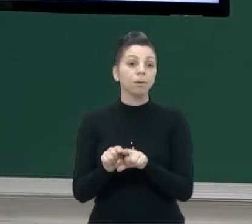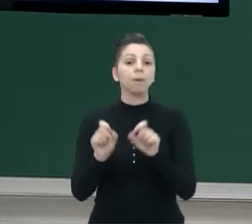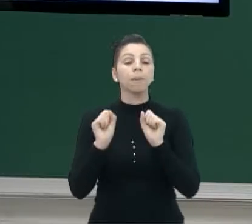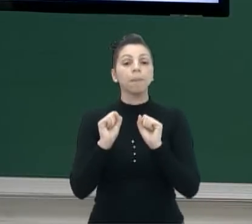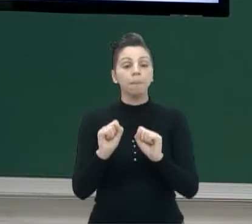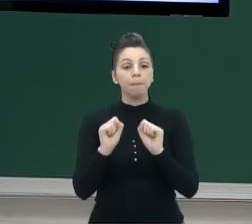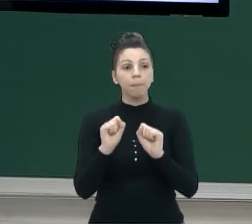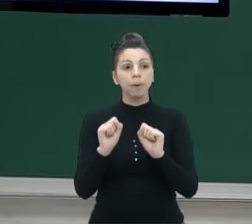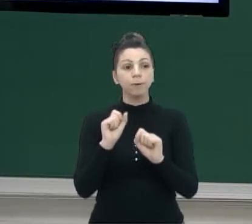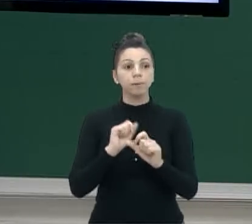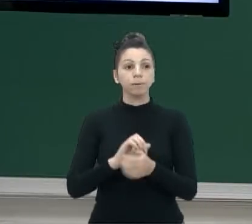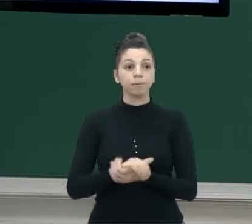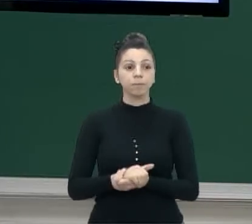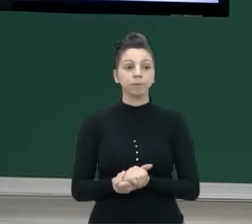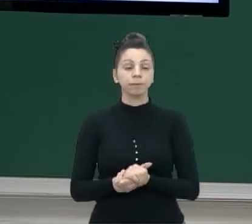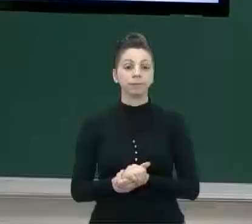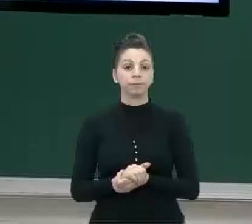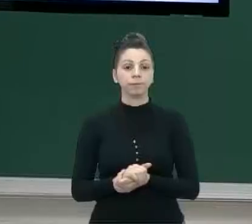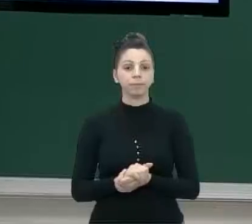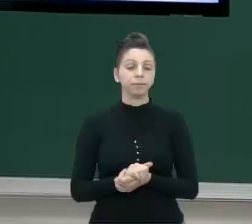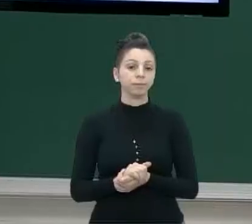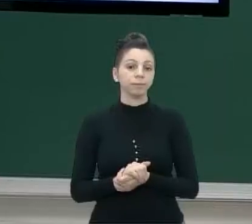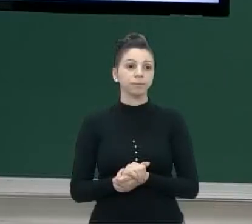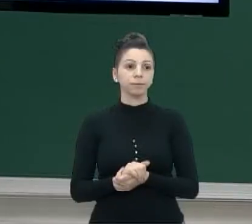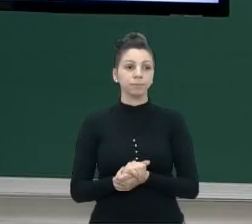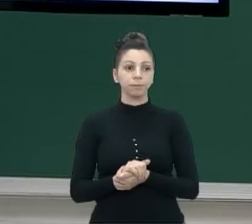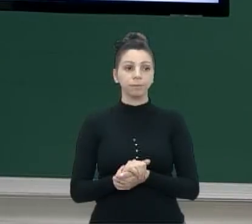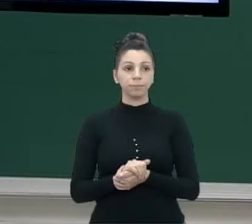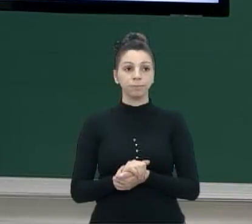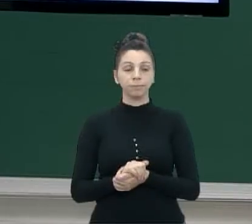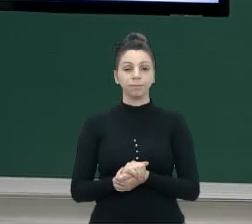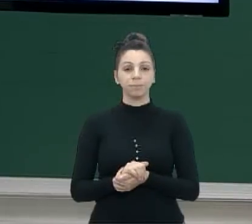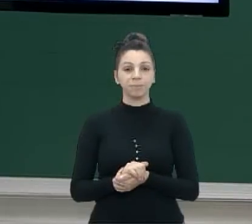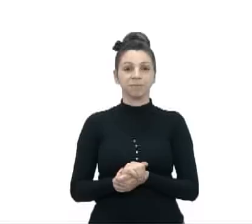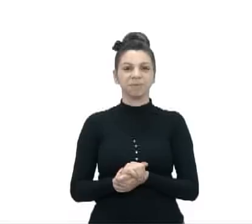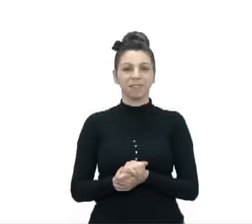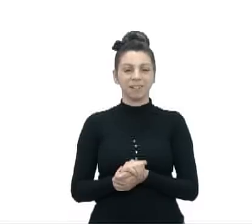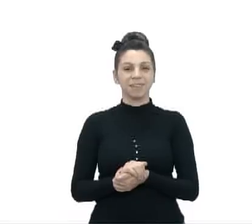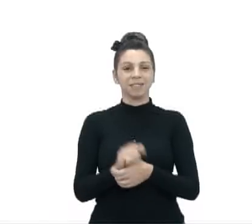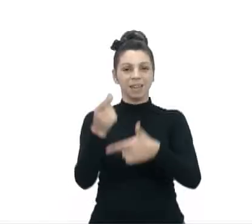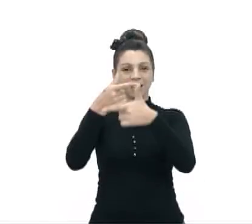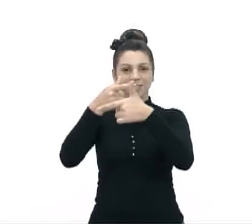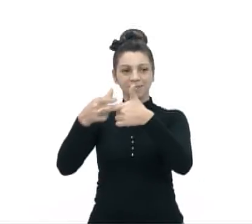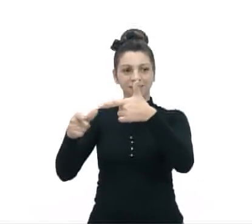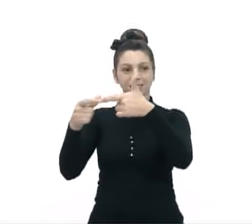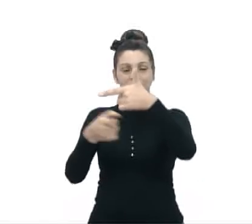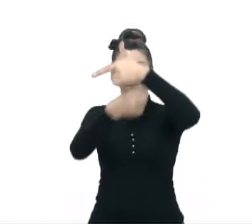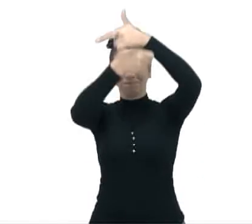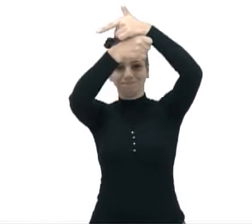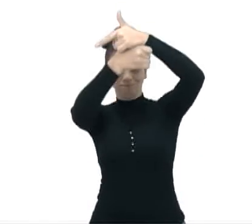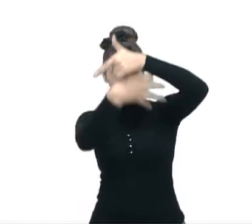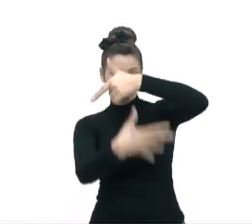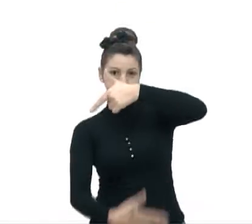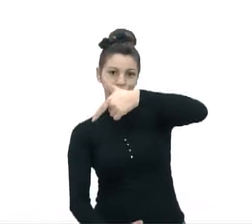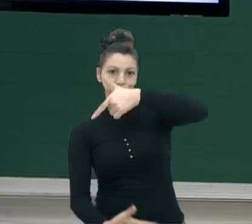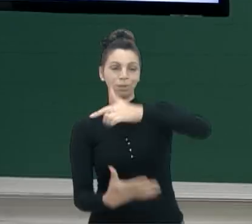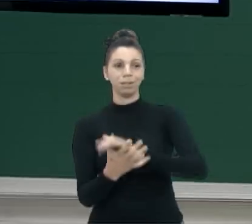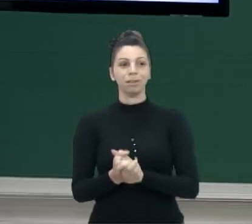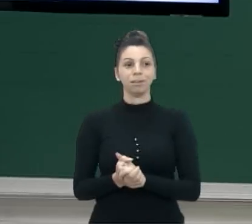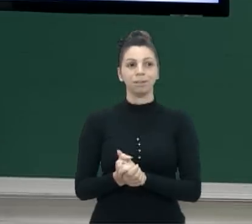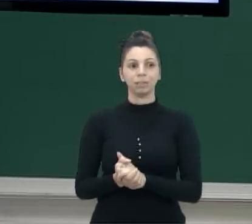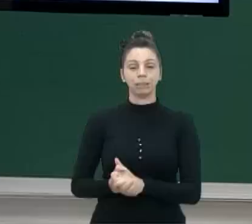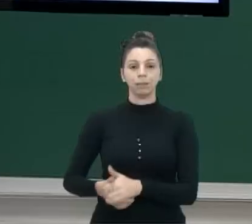algoritmo da divisão. Vamos ver como é que fica. Olha lá o nosso algoritmo. 3 vou